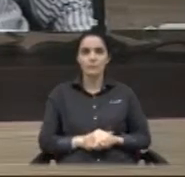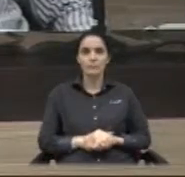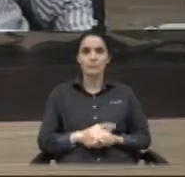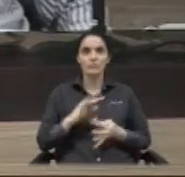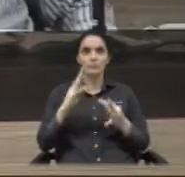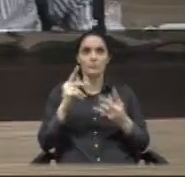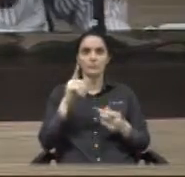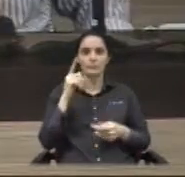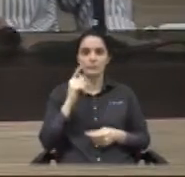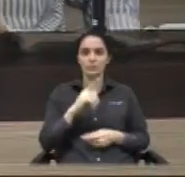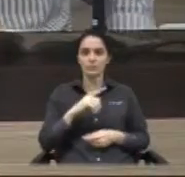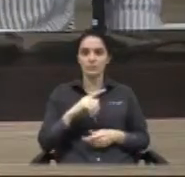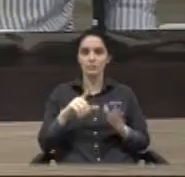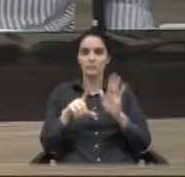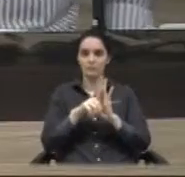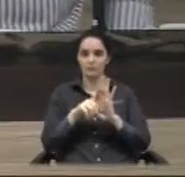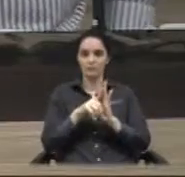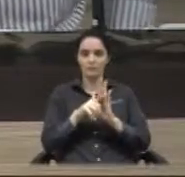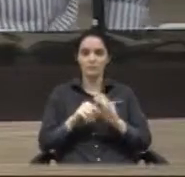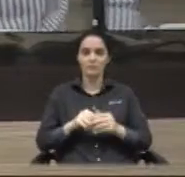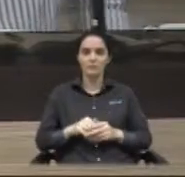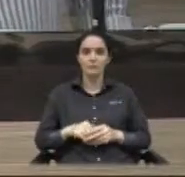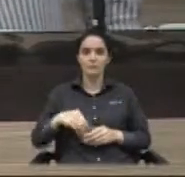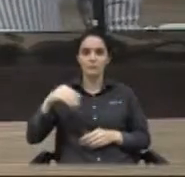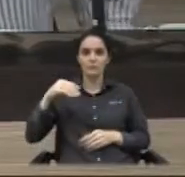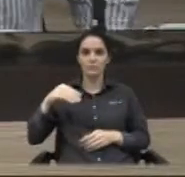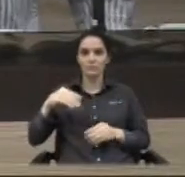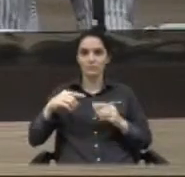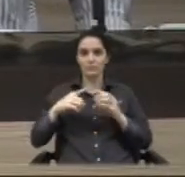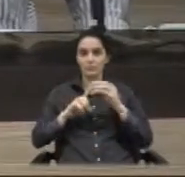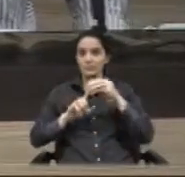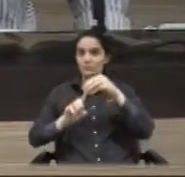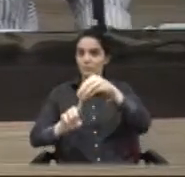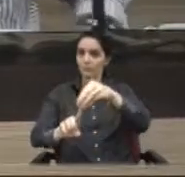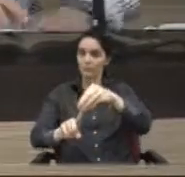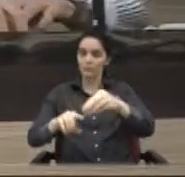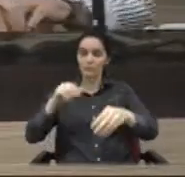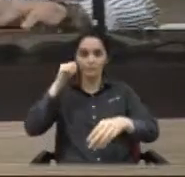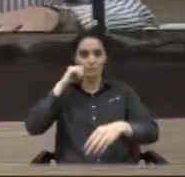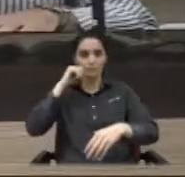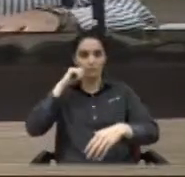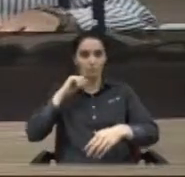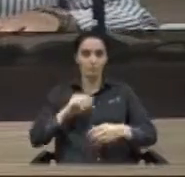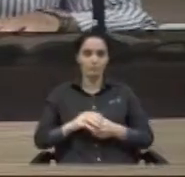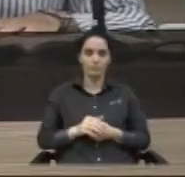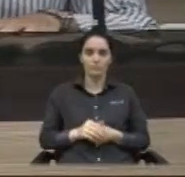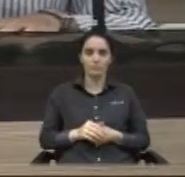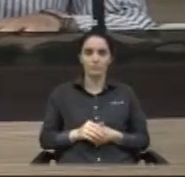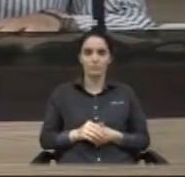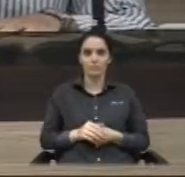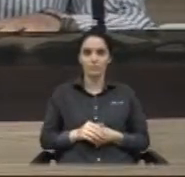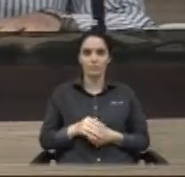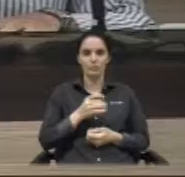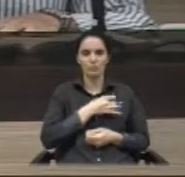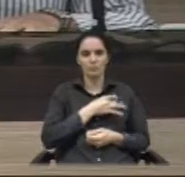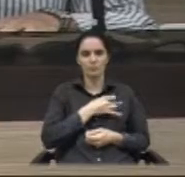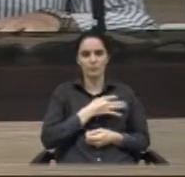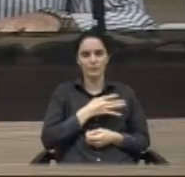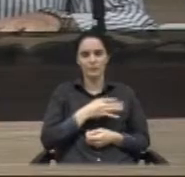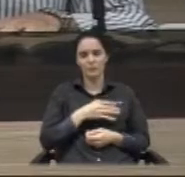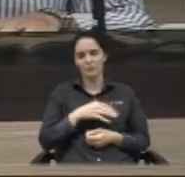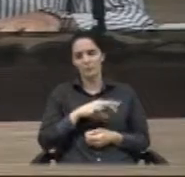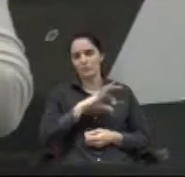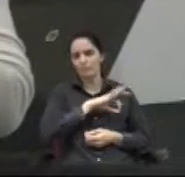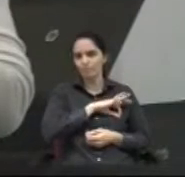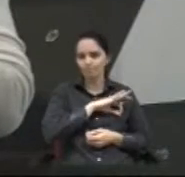lei, e especificamente essa questão das mulheres, quando você fala de coerção ou essa questão policial e tudo